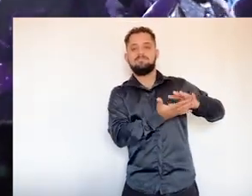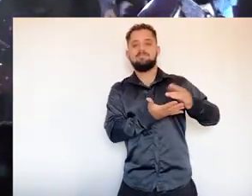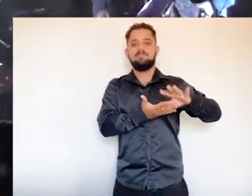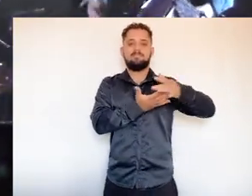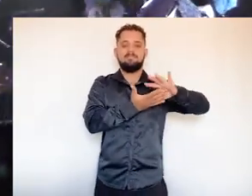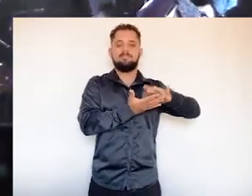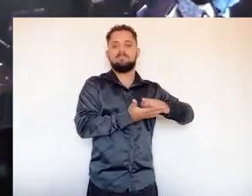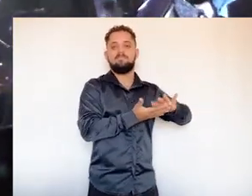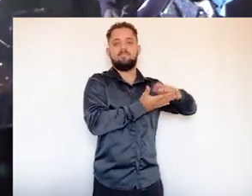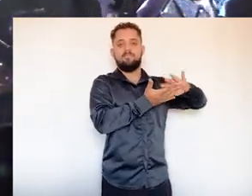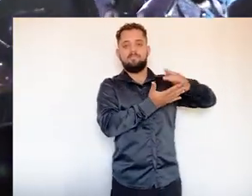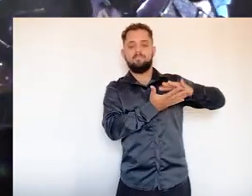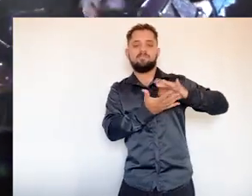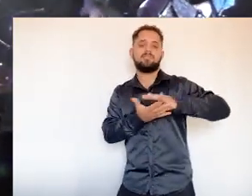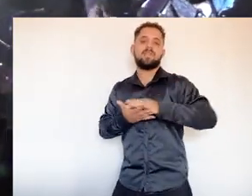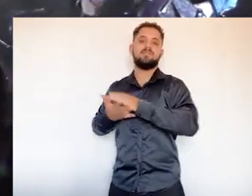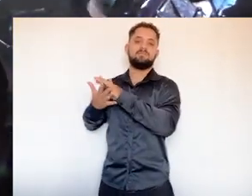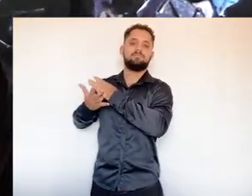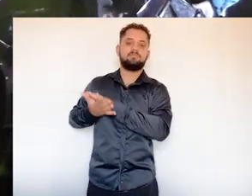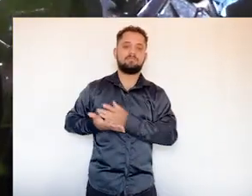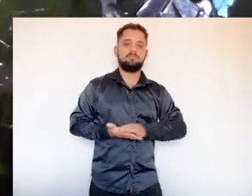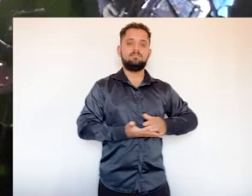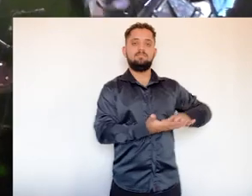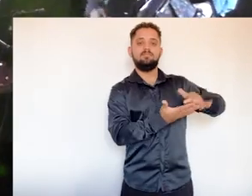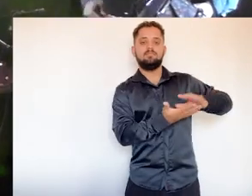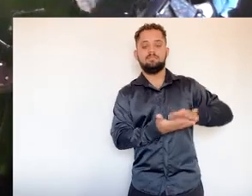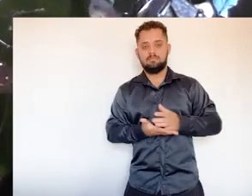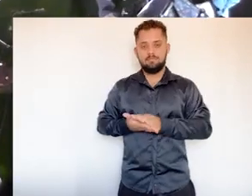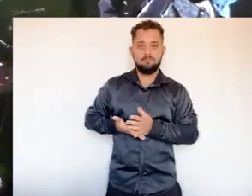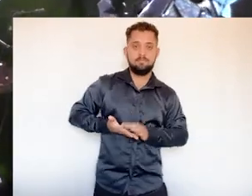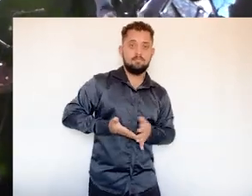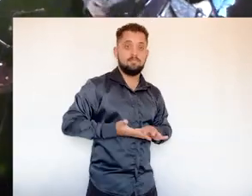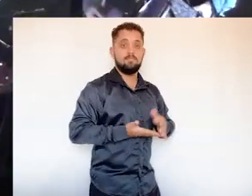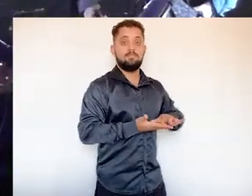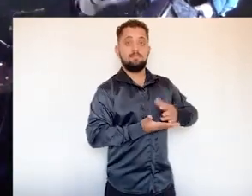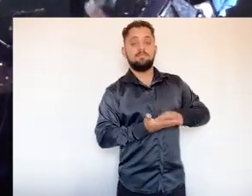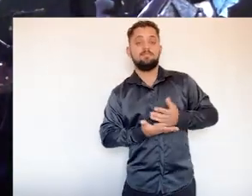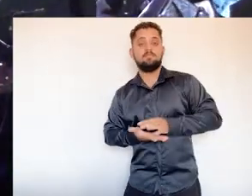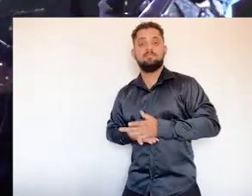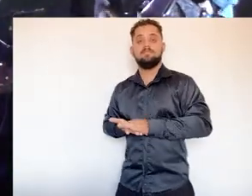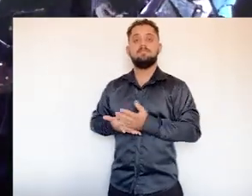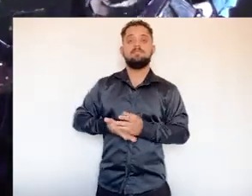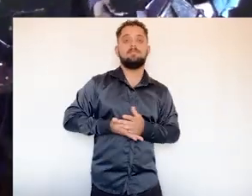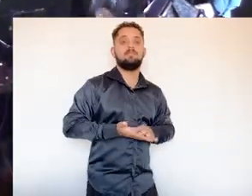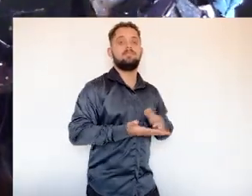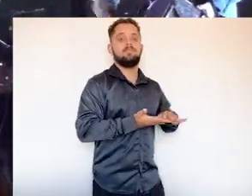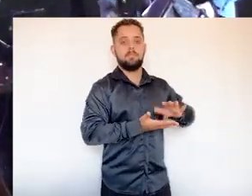Yeah.